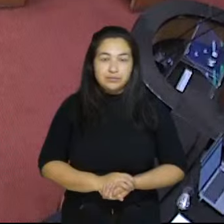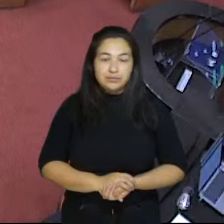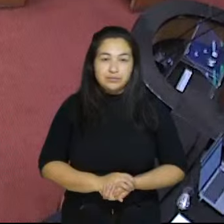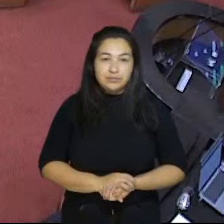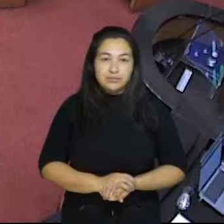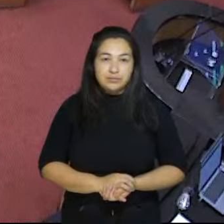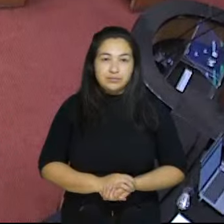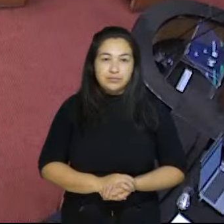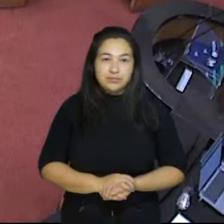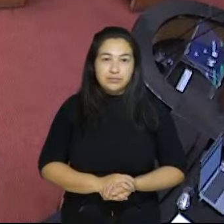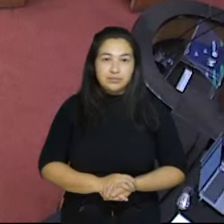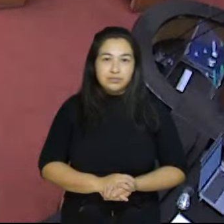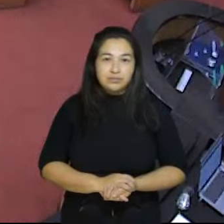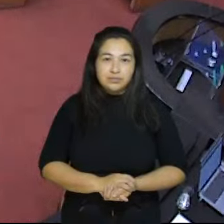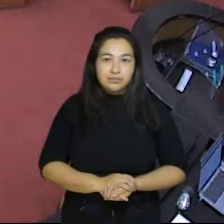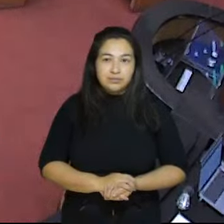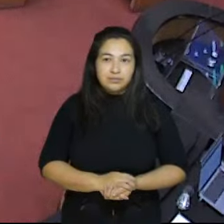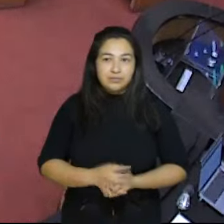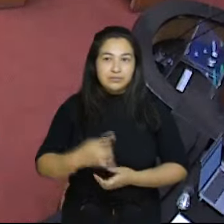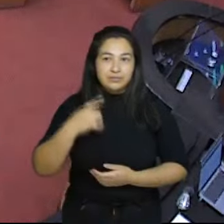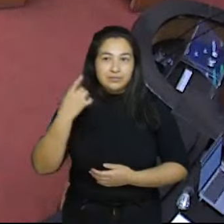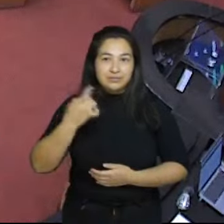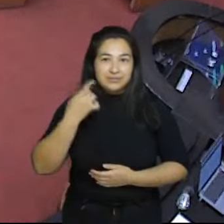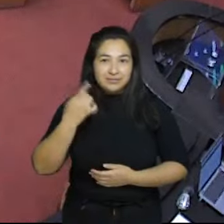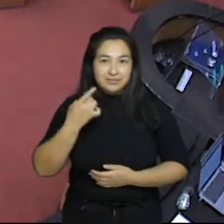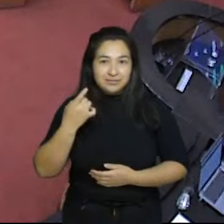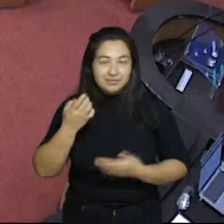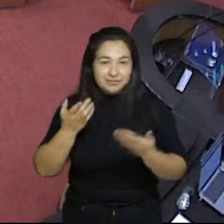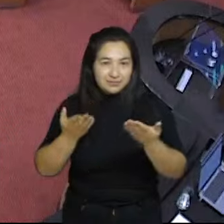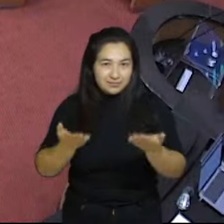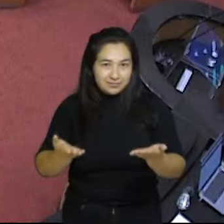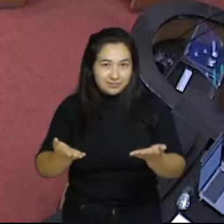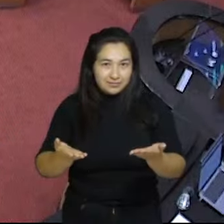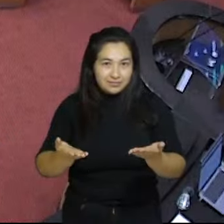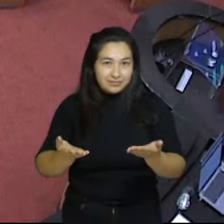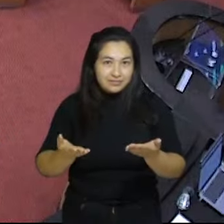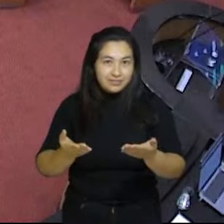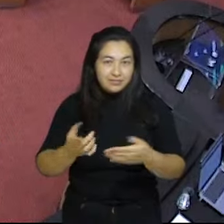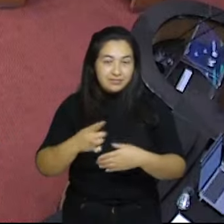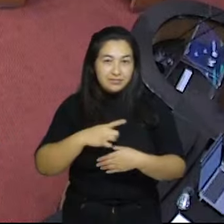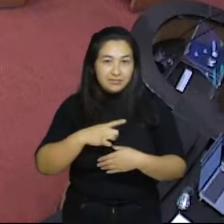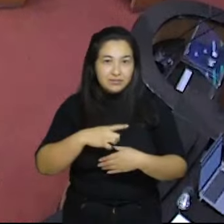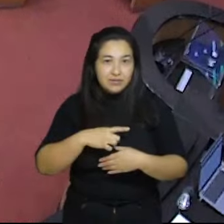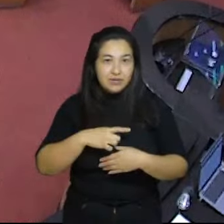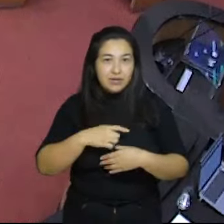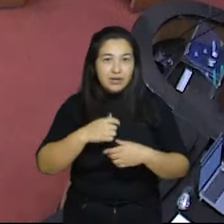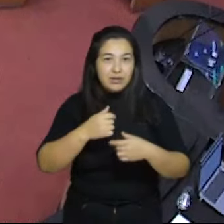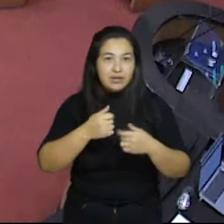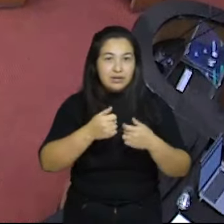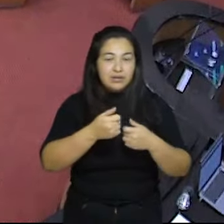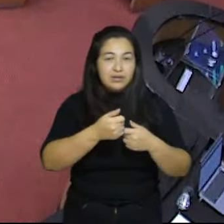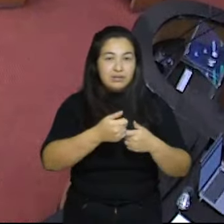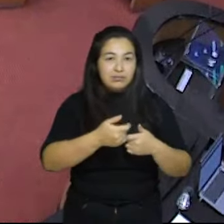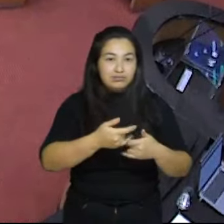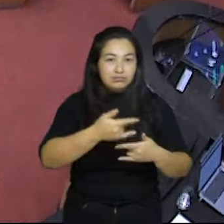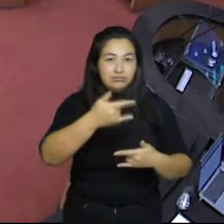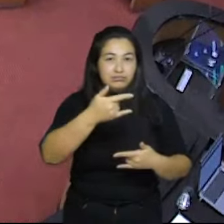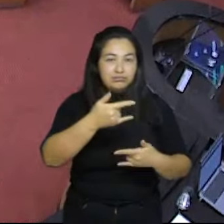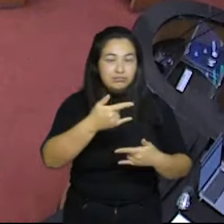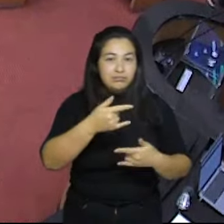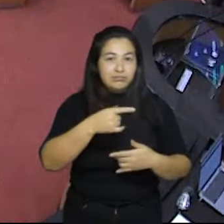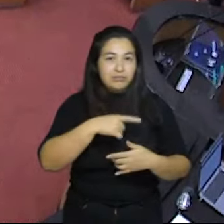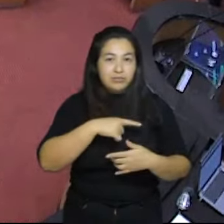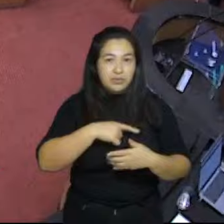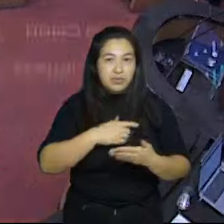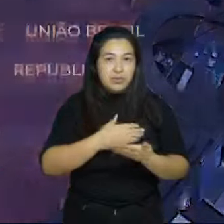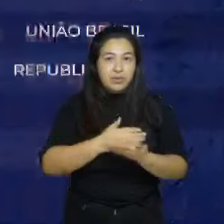quórum temos o deputado do Jair Mioto que está remoto por requerimento e essa